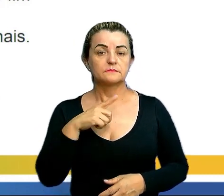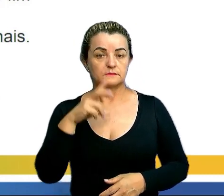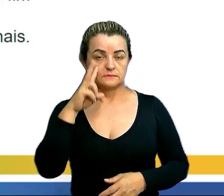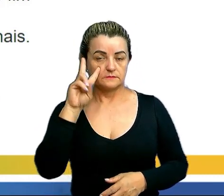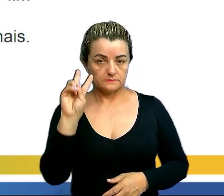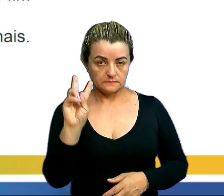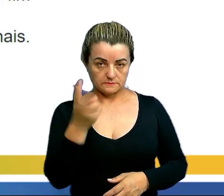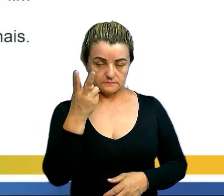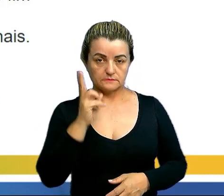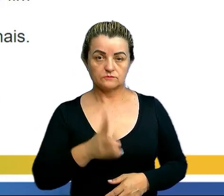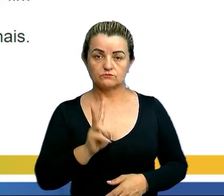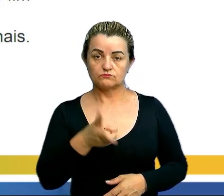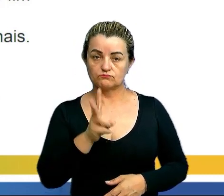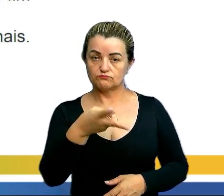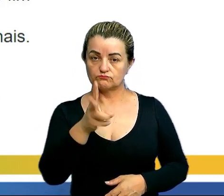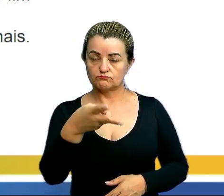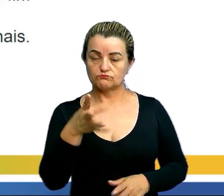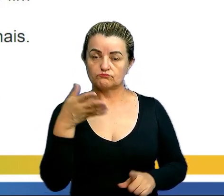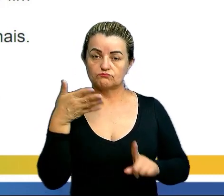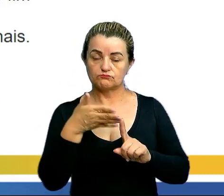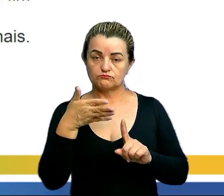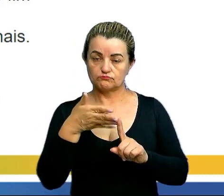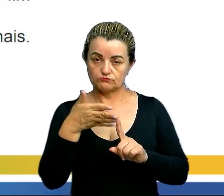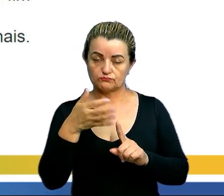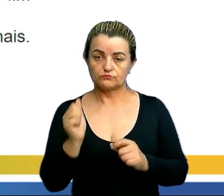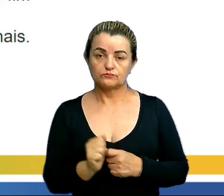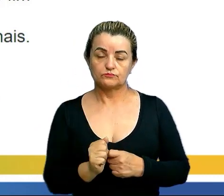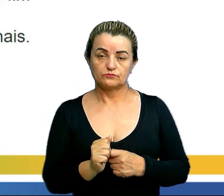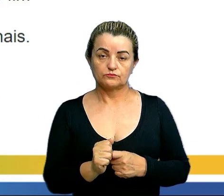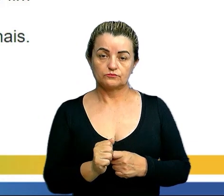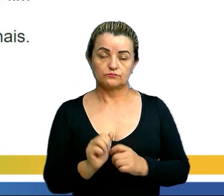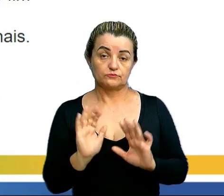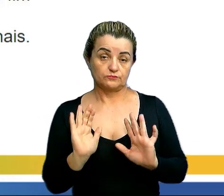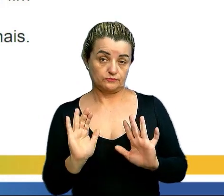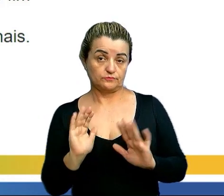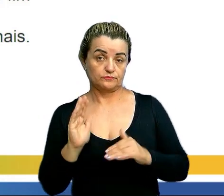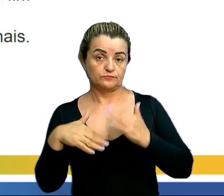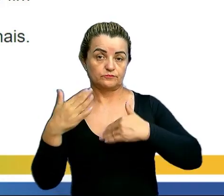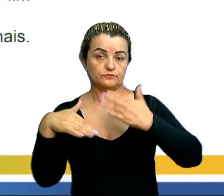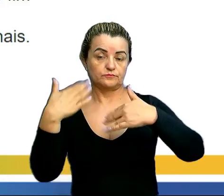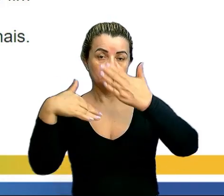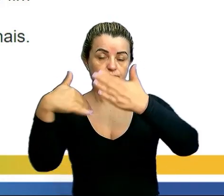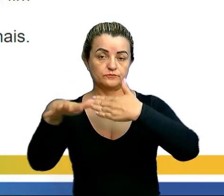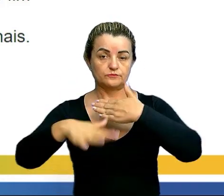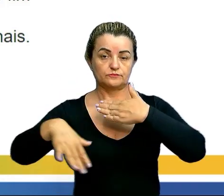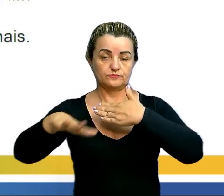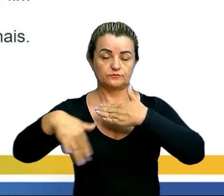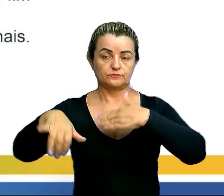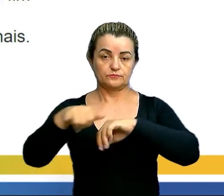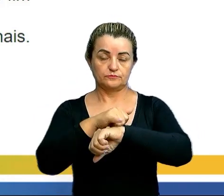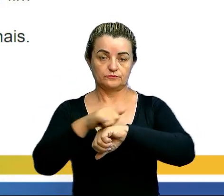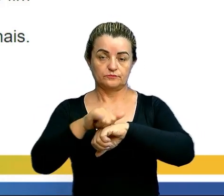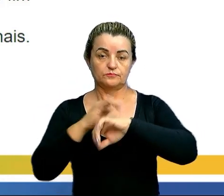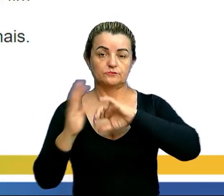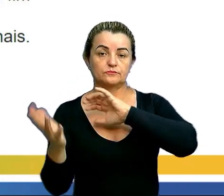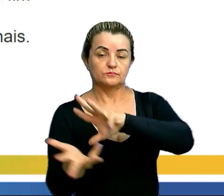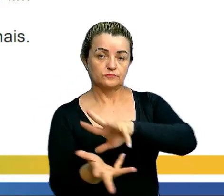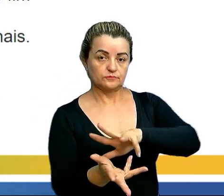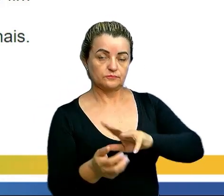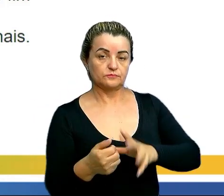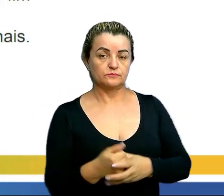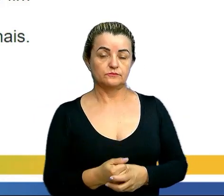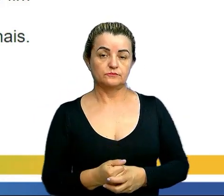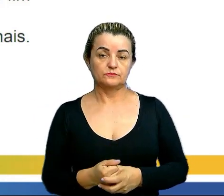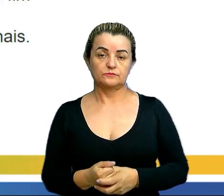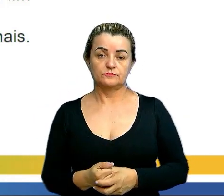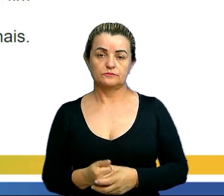revisto regularmente as suas tarefas e objetivos, tendo em vista a evolução do ambiente estratégico mundial.